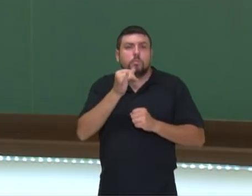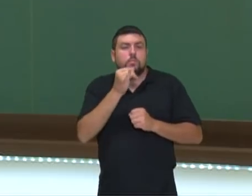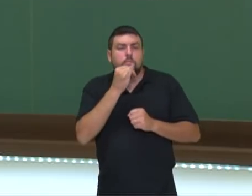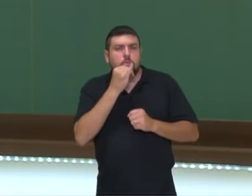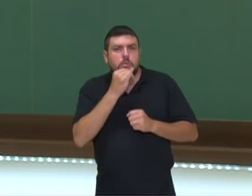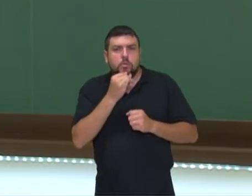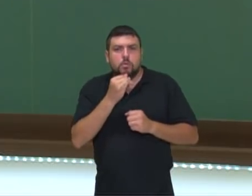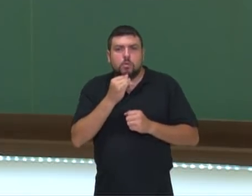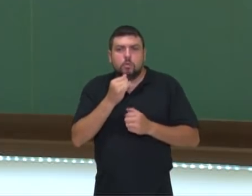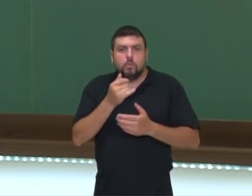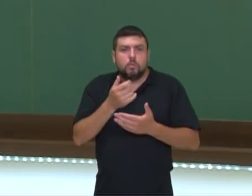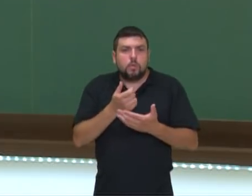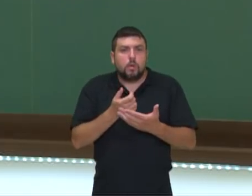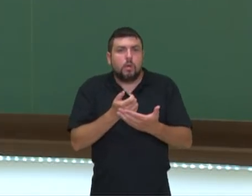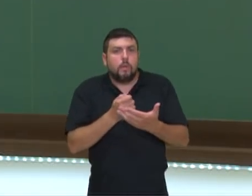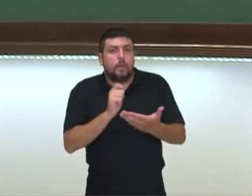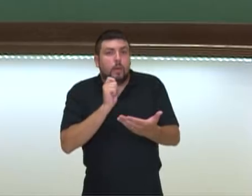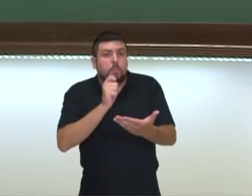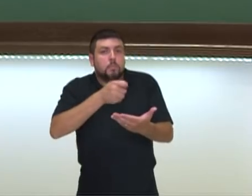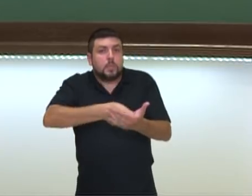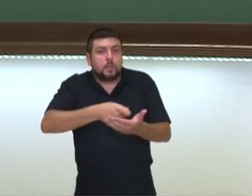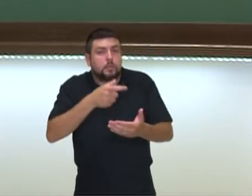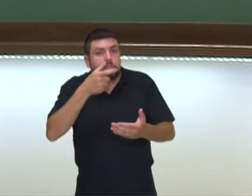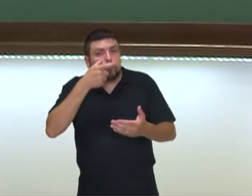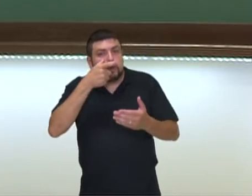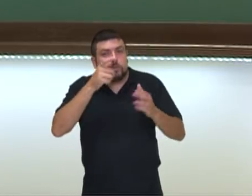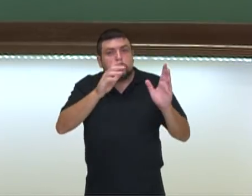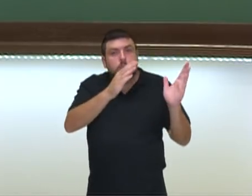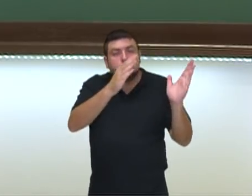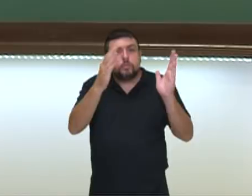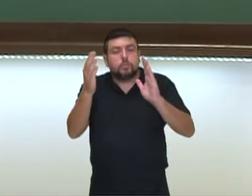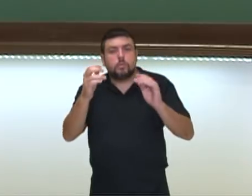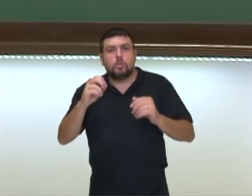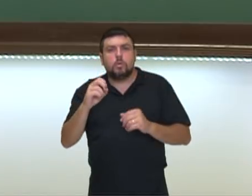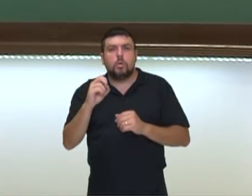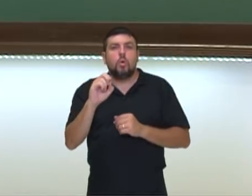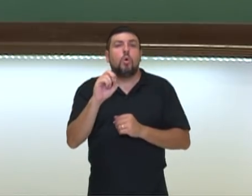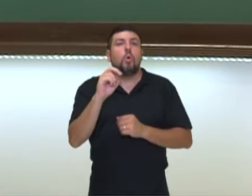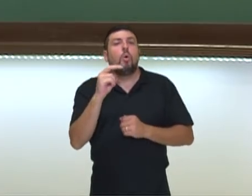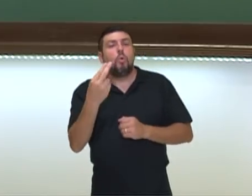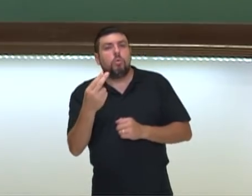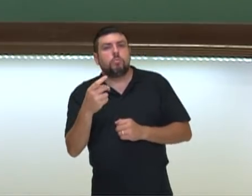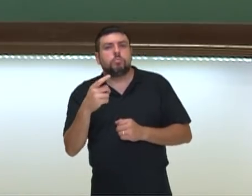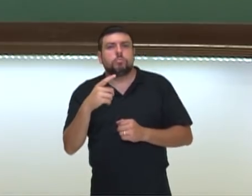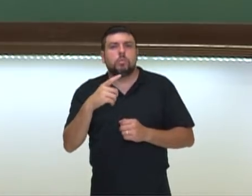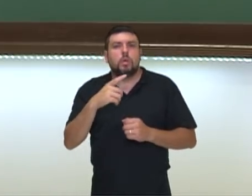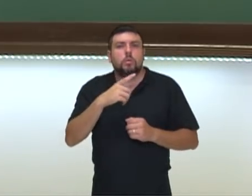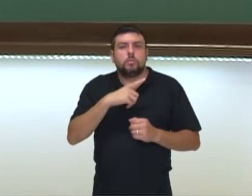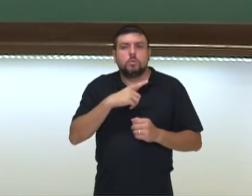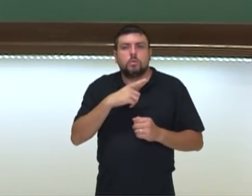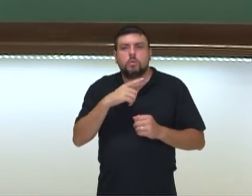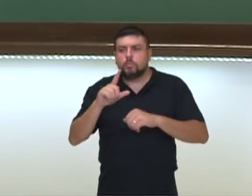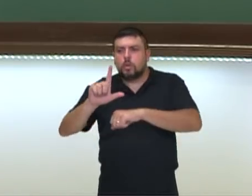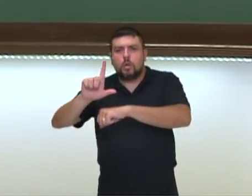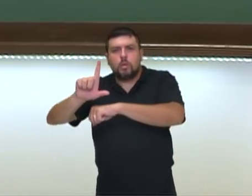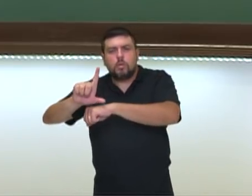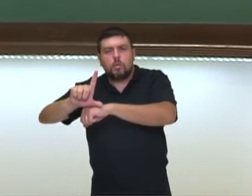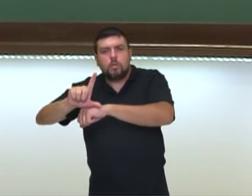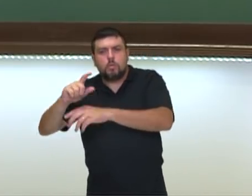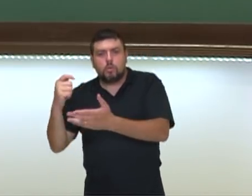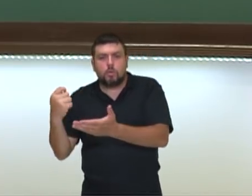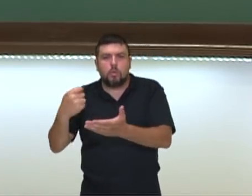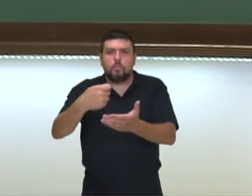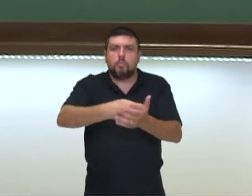compra daquele programa, compra daquele produto, ou de maneira indireta quando tem um patrocinador que está patrocinando e você